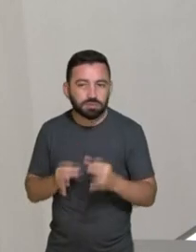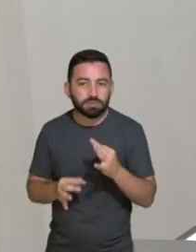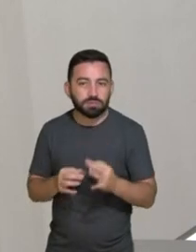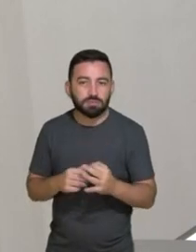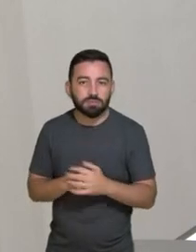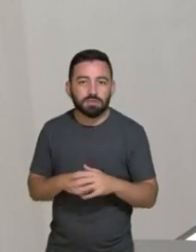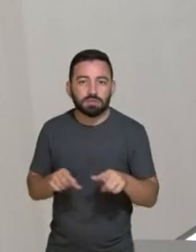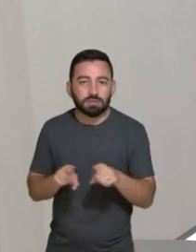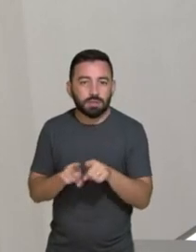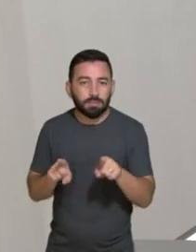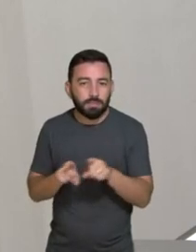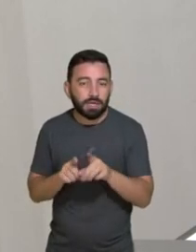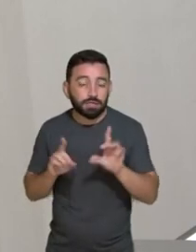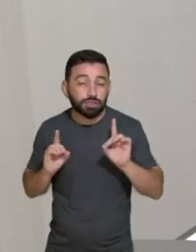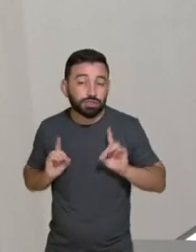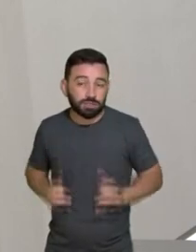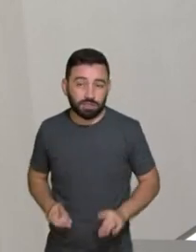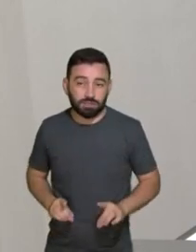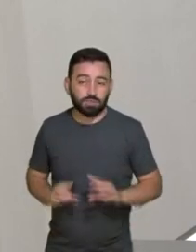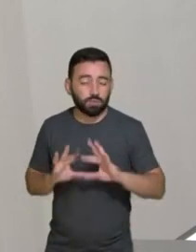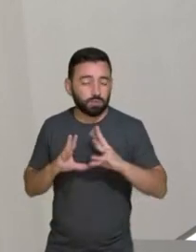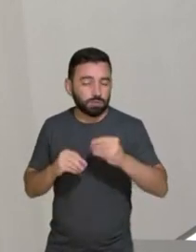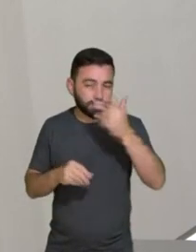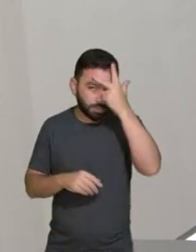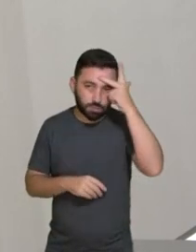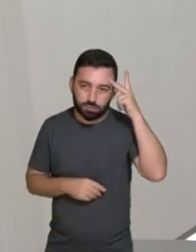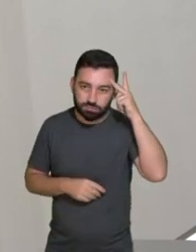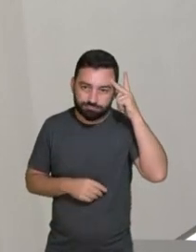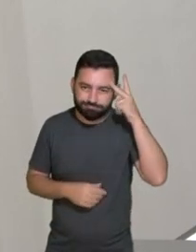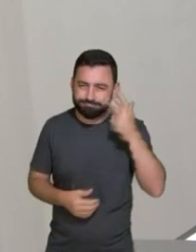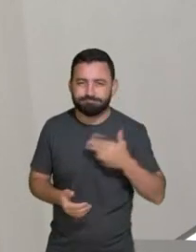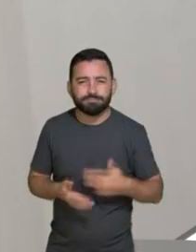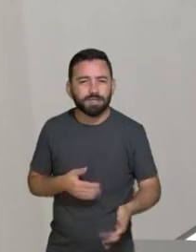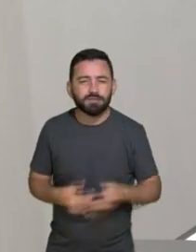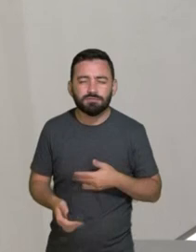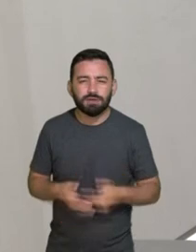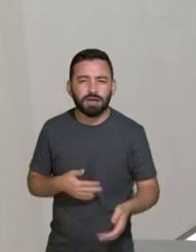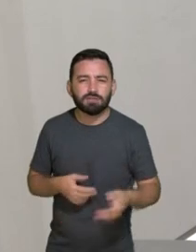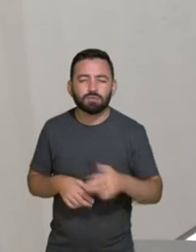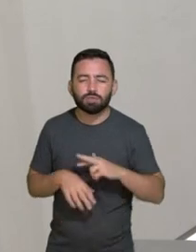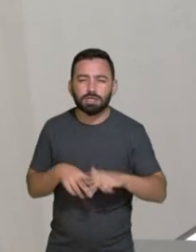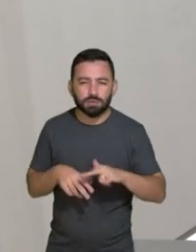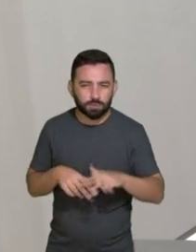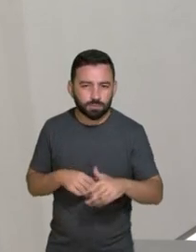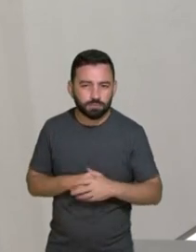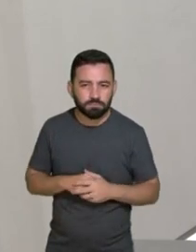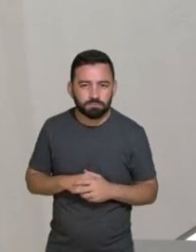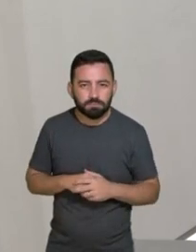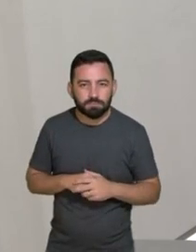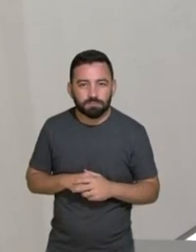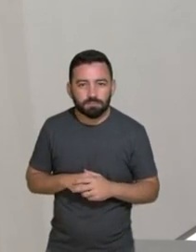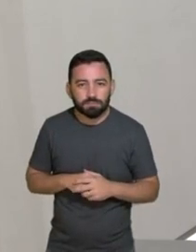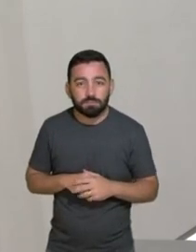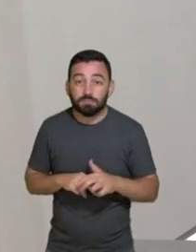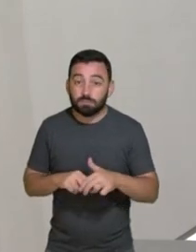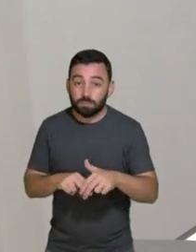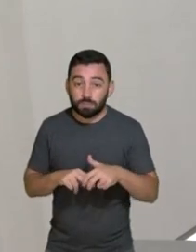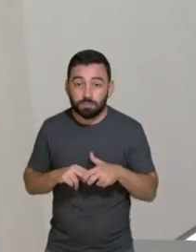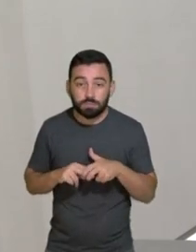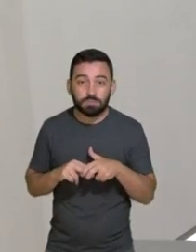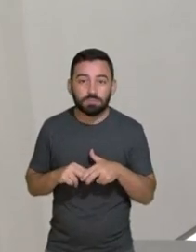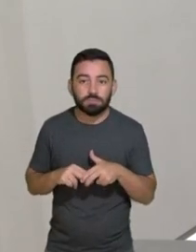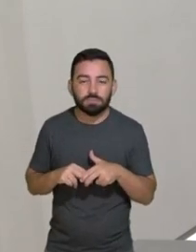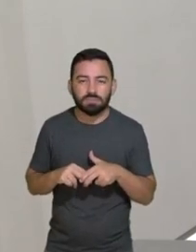da dignidade para todas as pessoas, independente do seu gênero. Por isso,